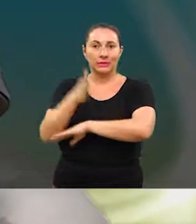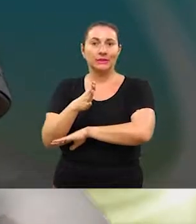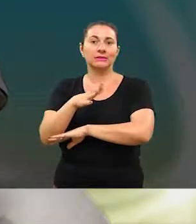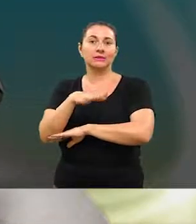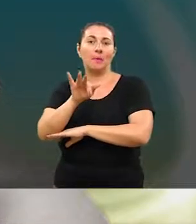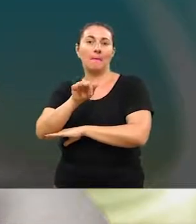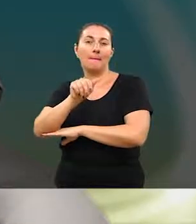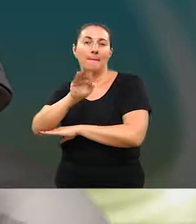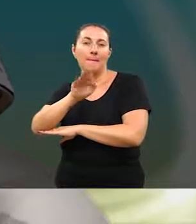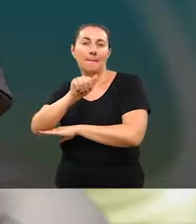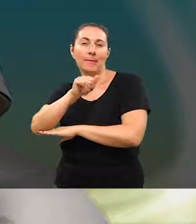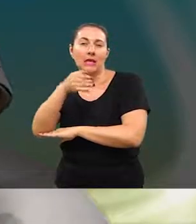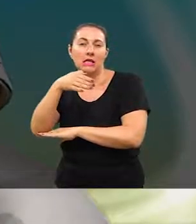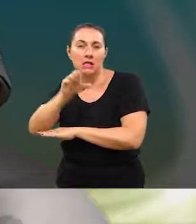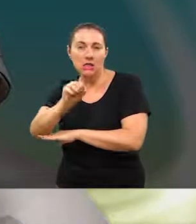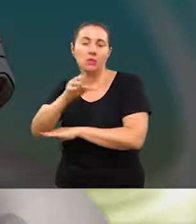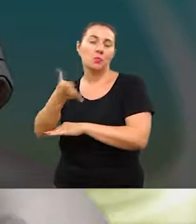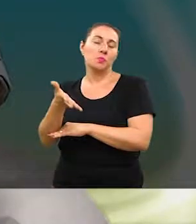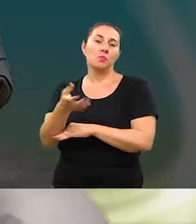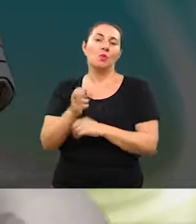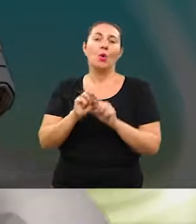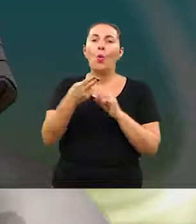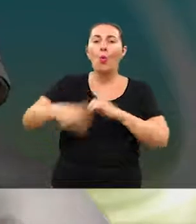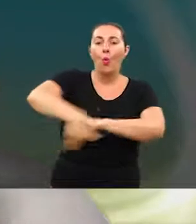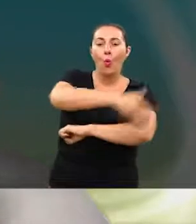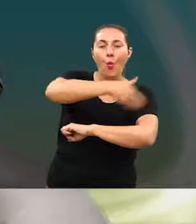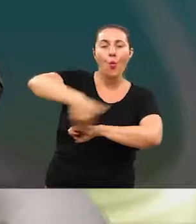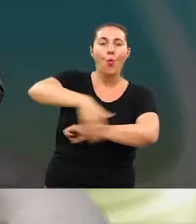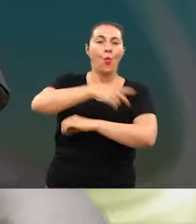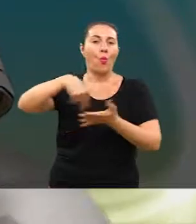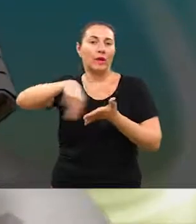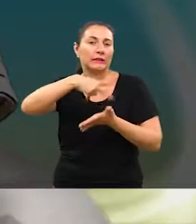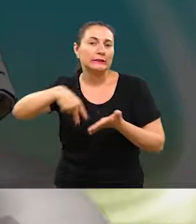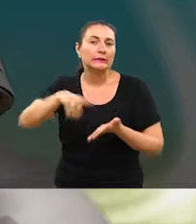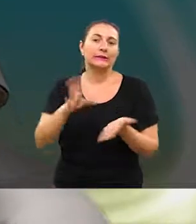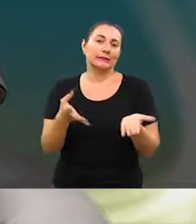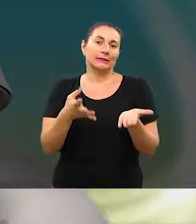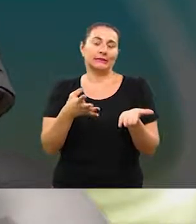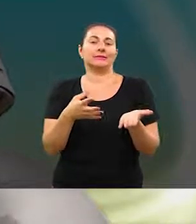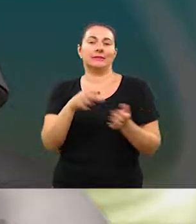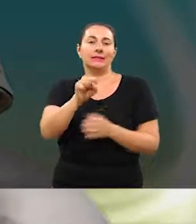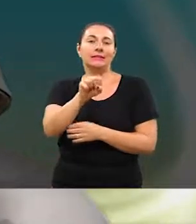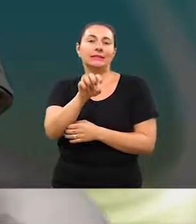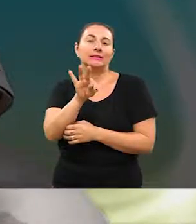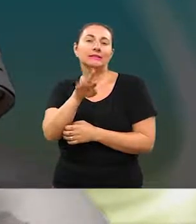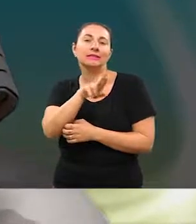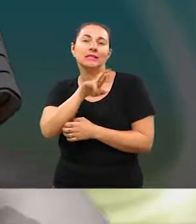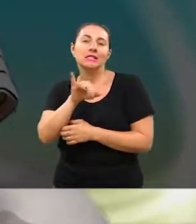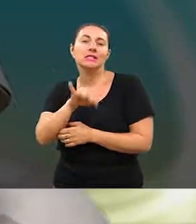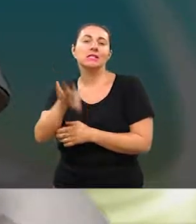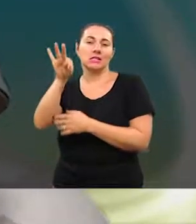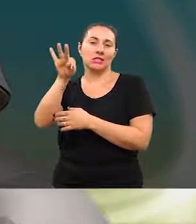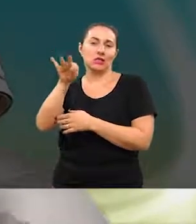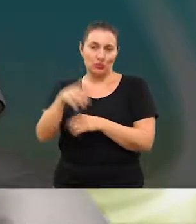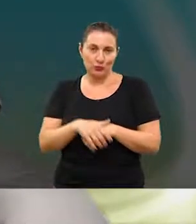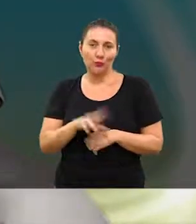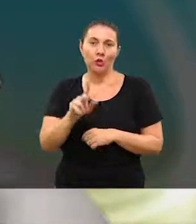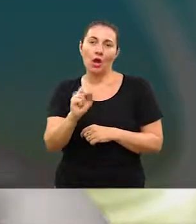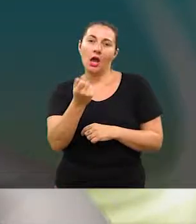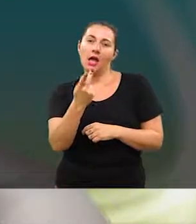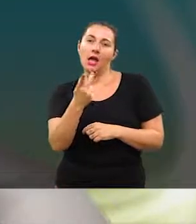exemplo, o baião e maracatu também. E as danças urbanas, Danças de rua, street e hip hop. Basicamente isso,